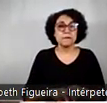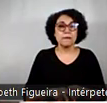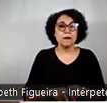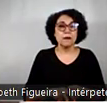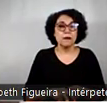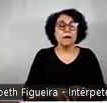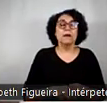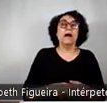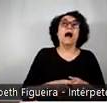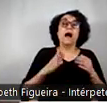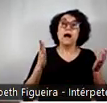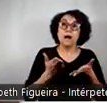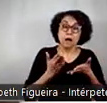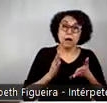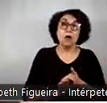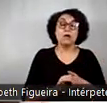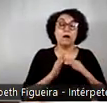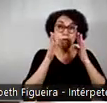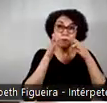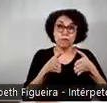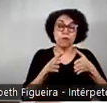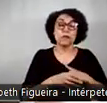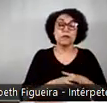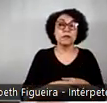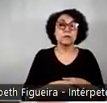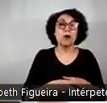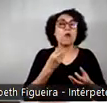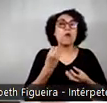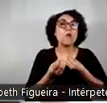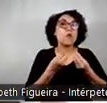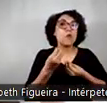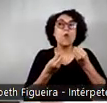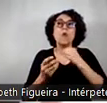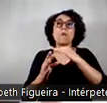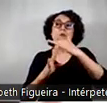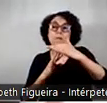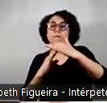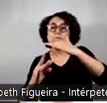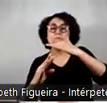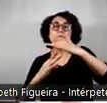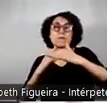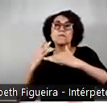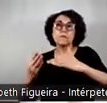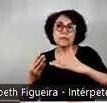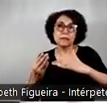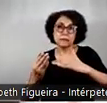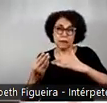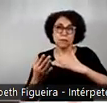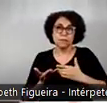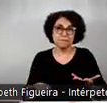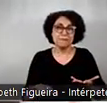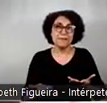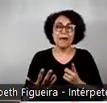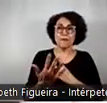Falando um pouco, né, dessa história, né, como que essa migração, né, nos afeta, né, fala um pouquinho dessa história da migração